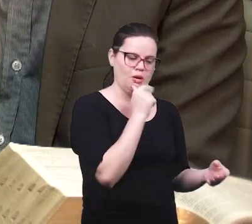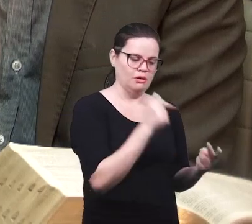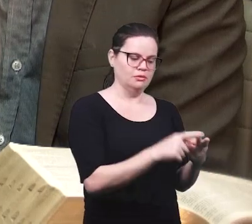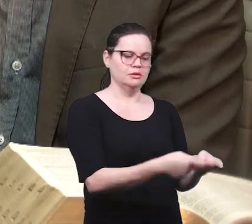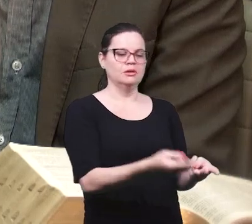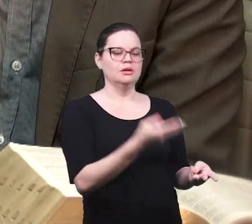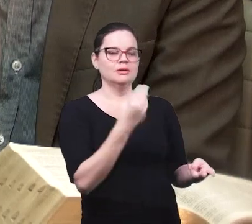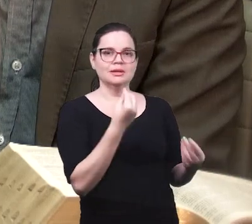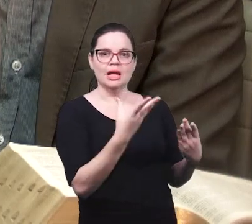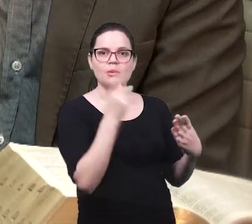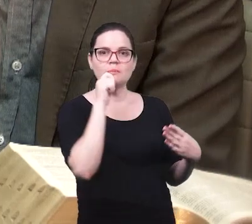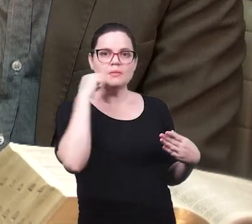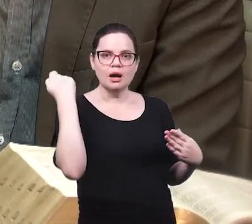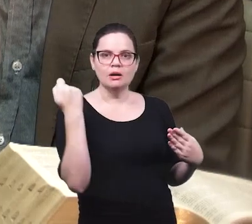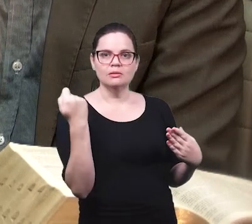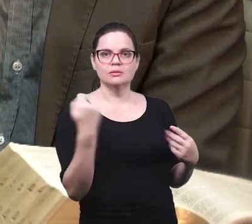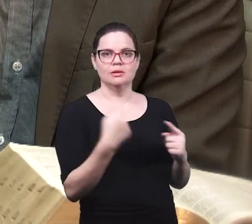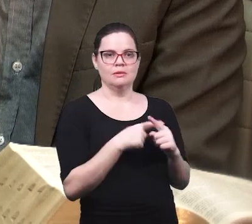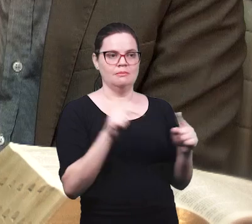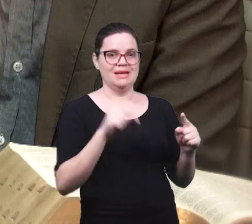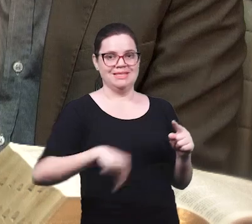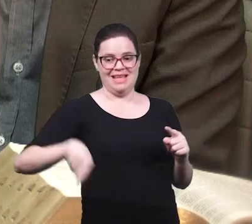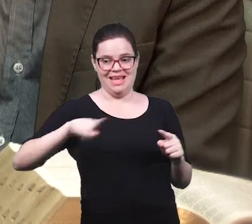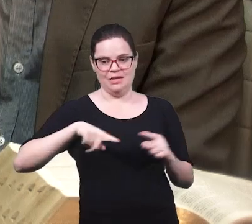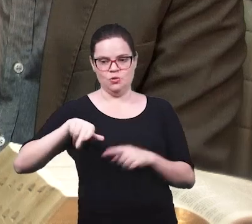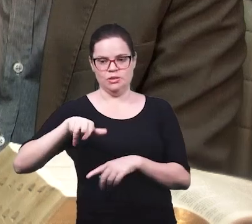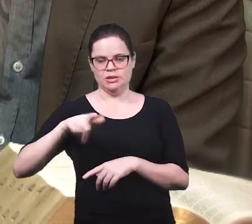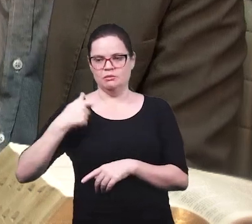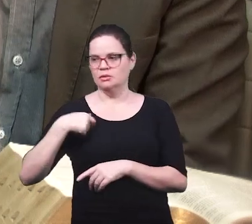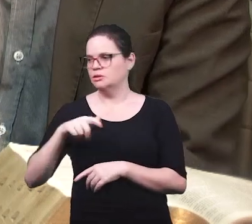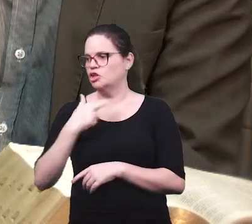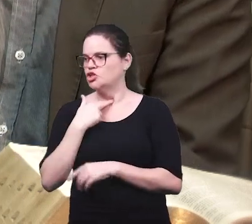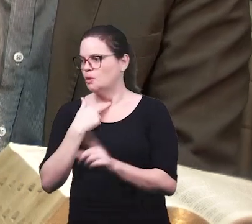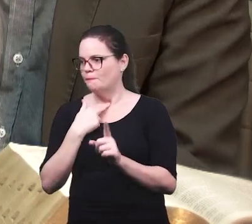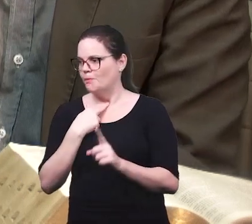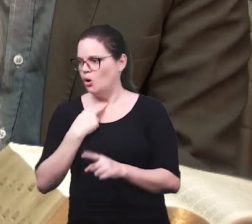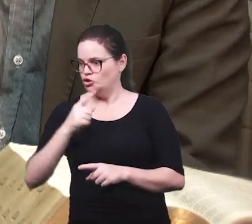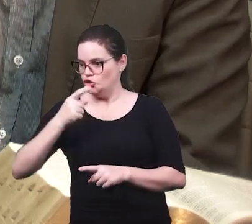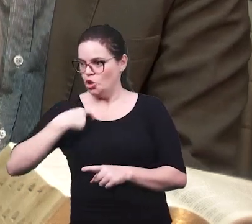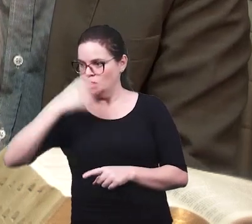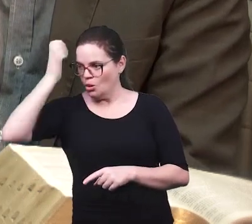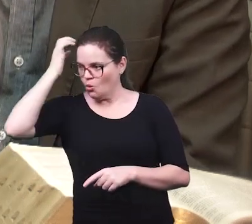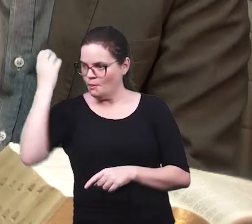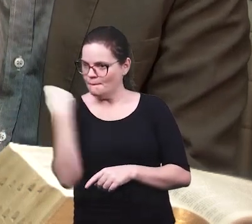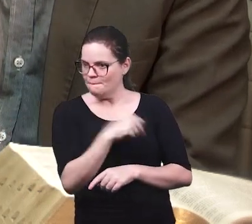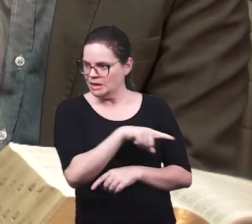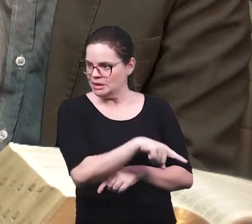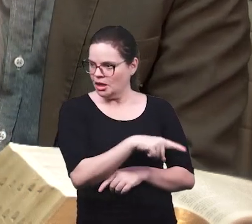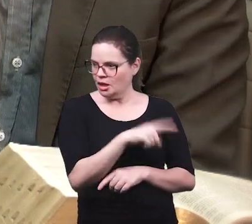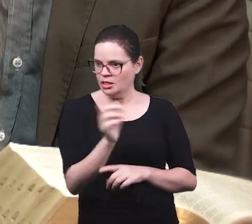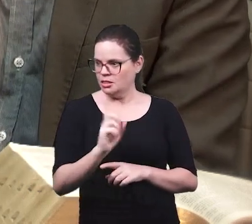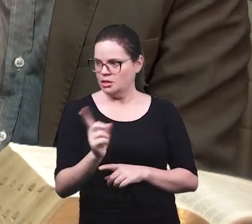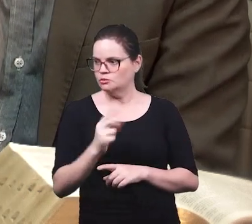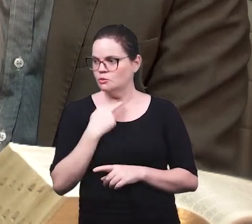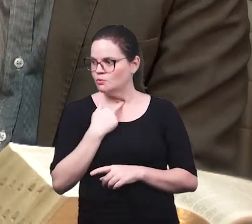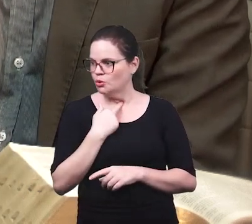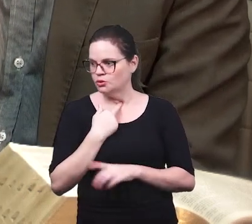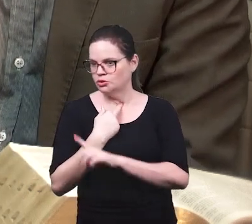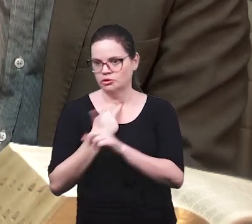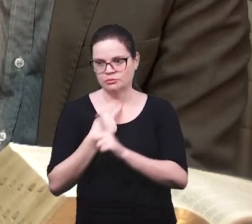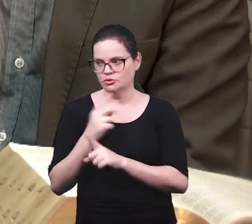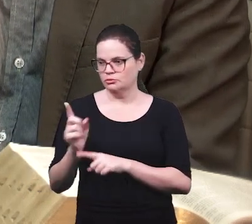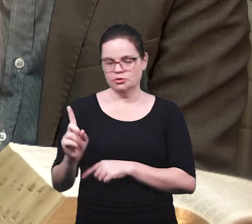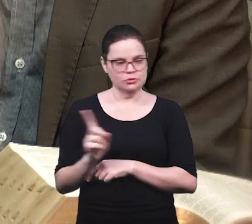acordo eles entenderam que eles não poderiam ter nas mãos deles o sangue de José. Sim. E eles decidiram fazer o